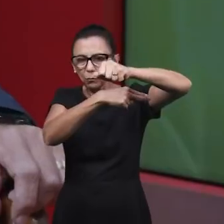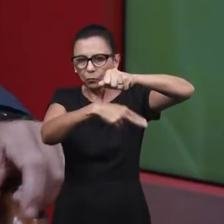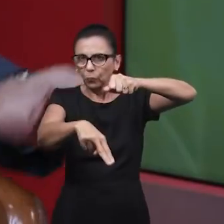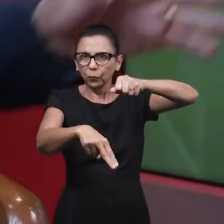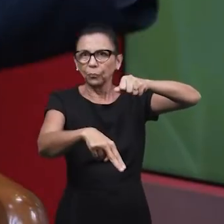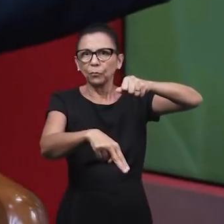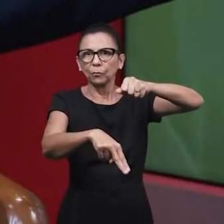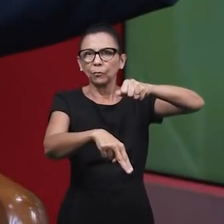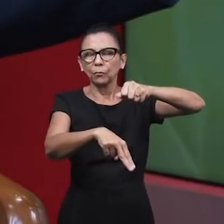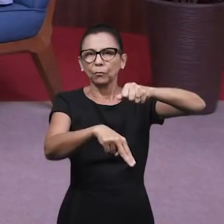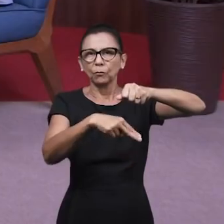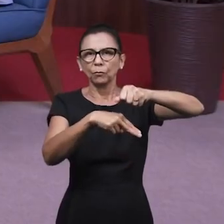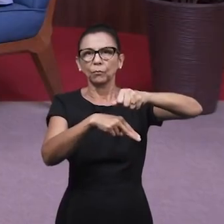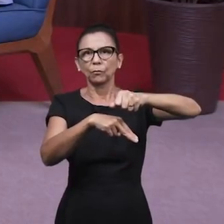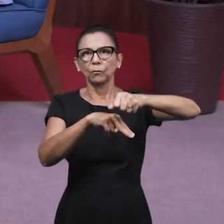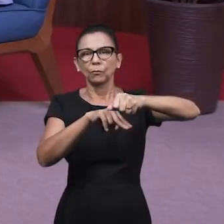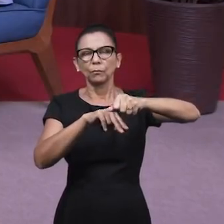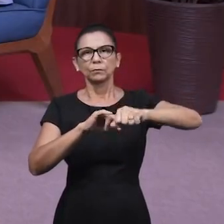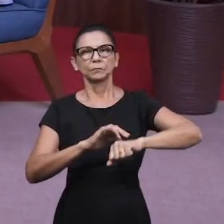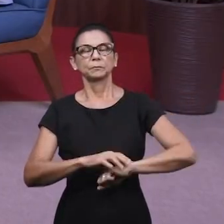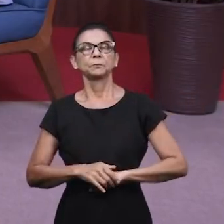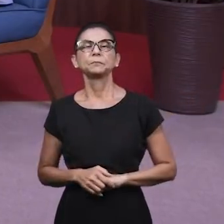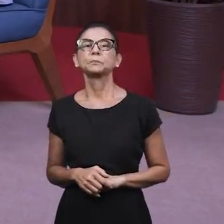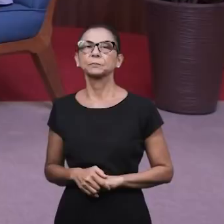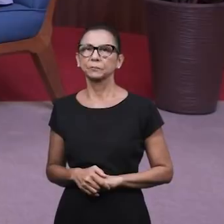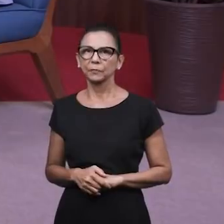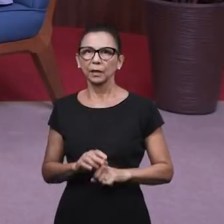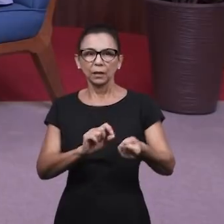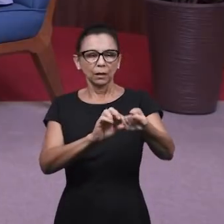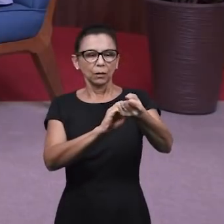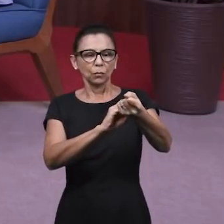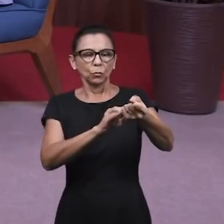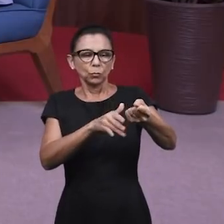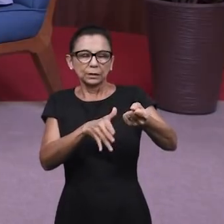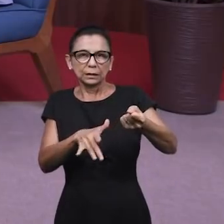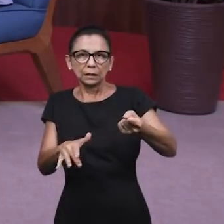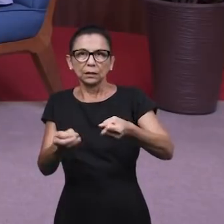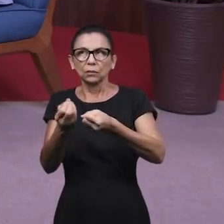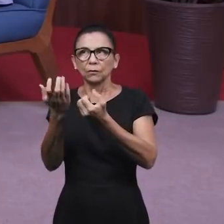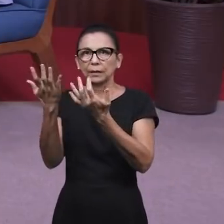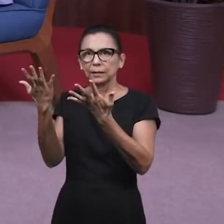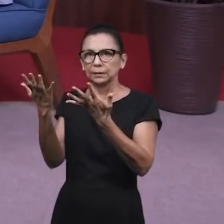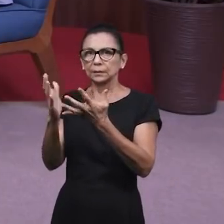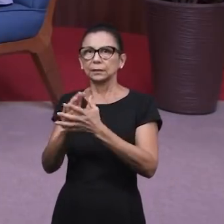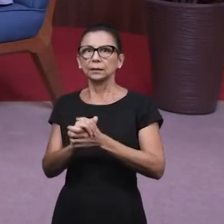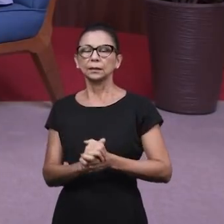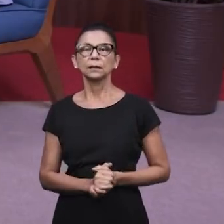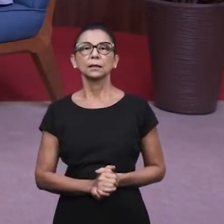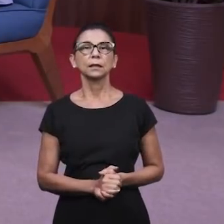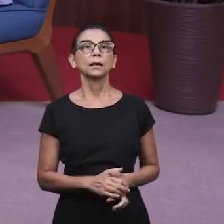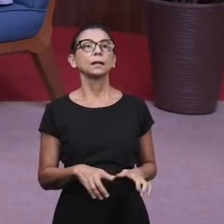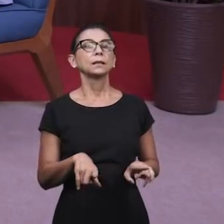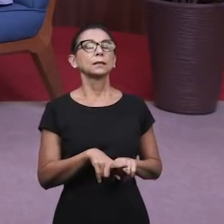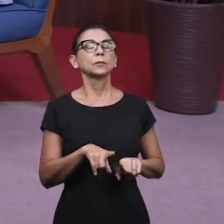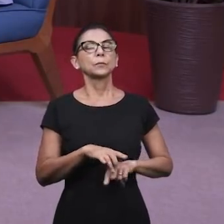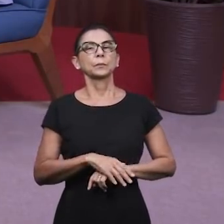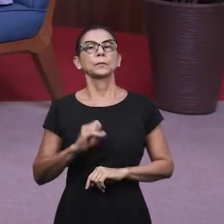perfeito. Lá em João capítulo 1, versículo 29, João Batista vê Jesus na outra margem do Jordão.